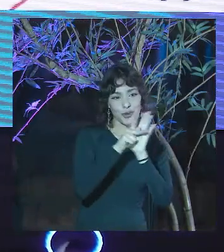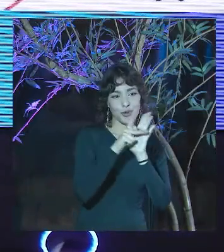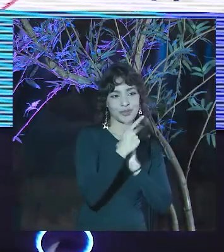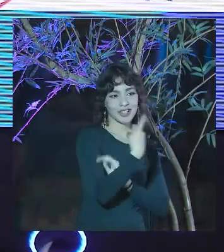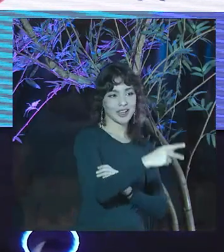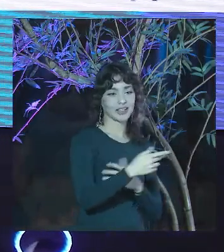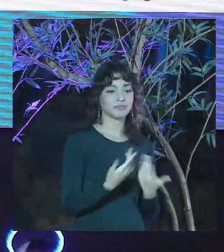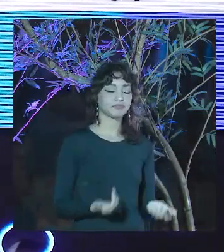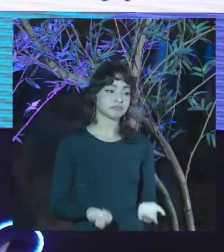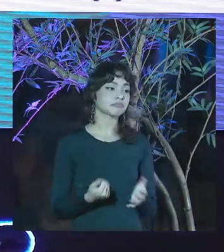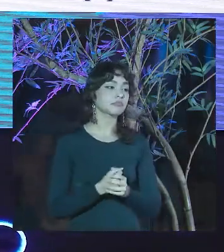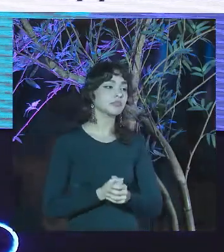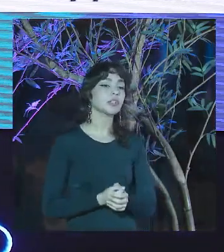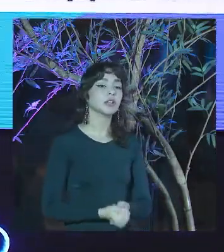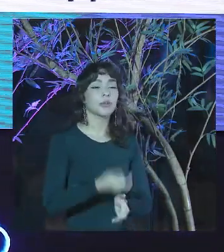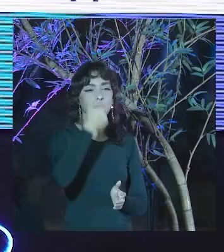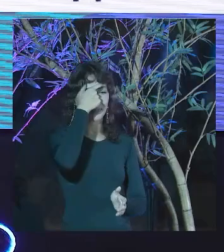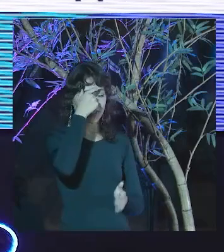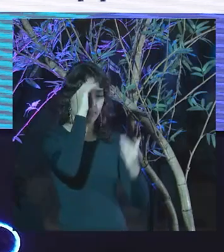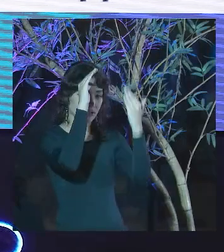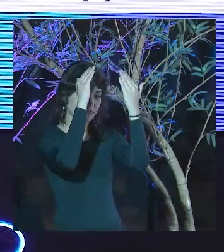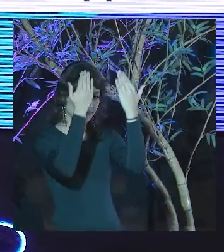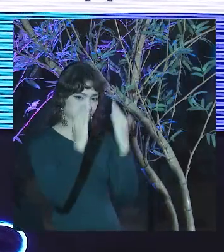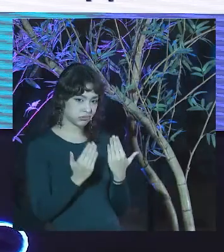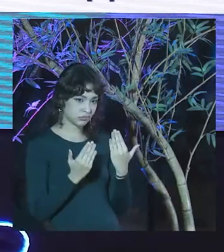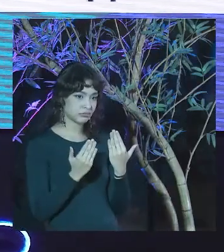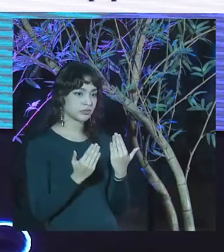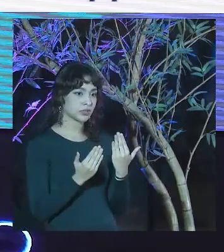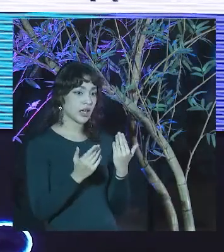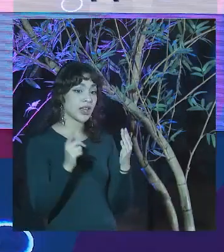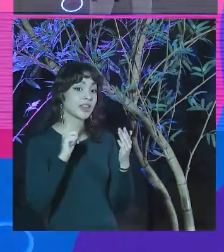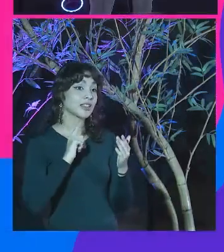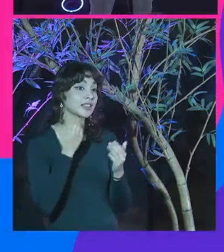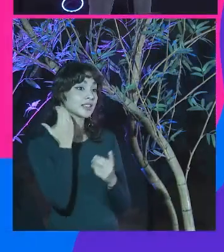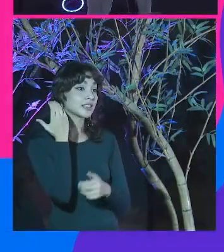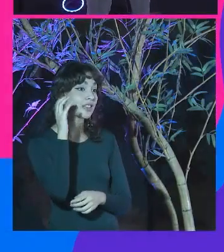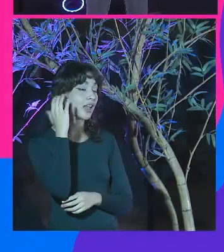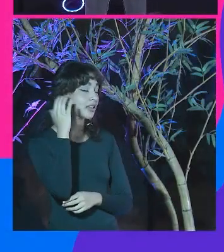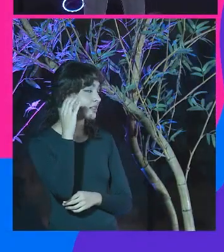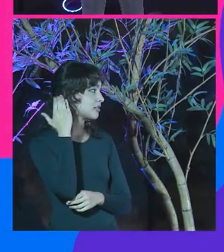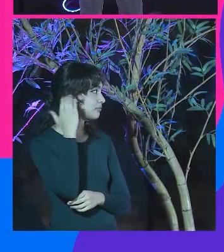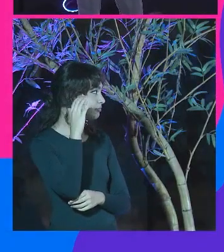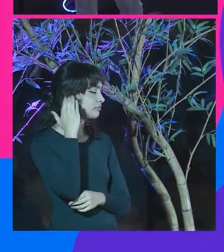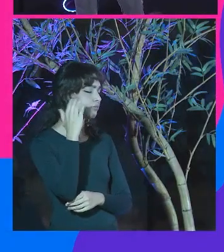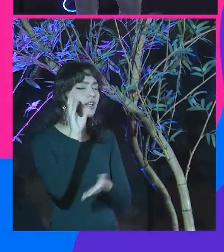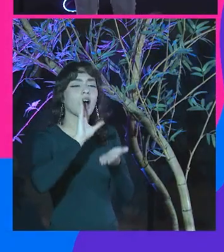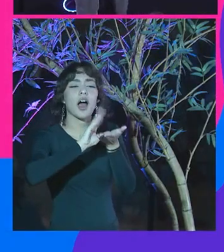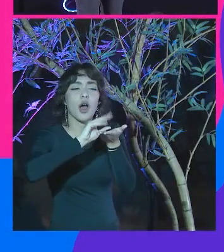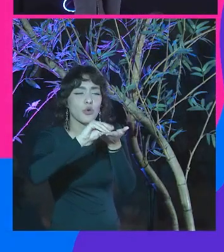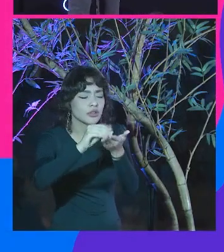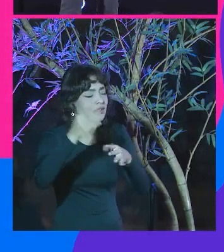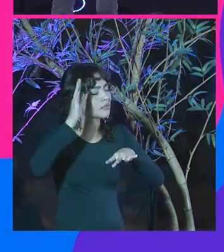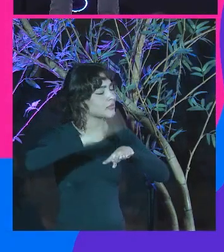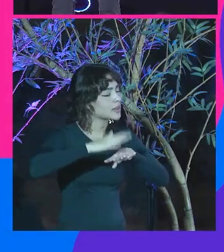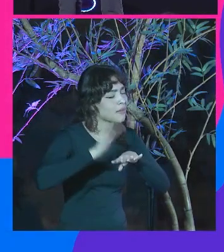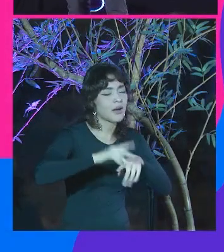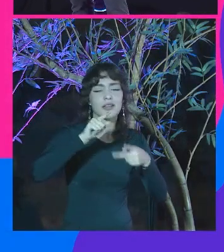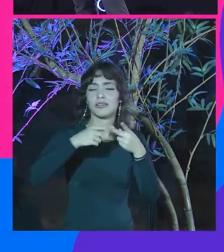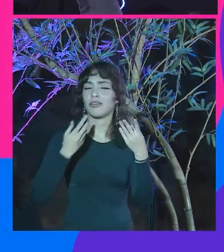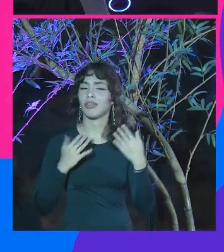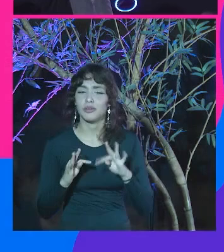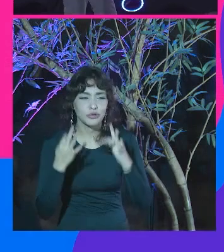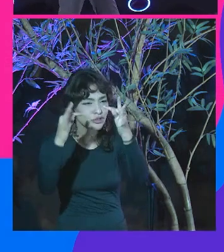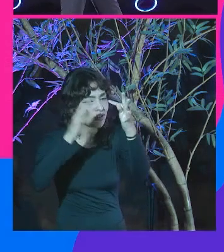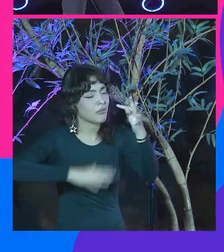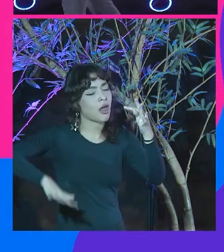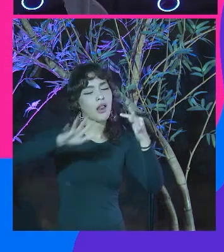pensamento analítico, tem ciência, tem algoritmo, tem matemática, tem